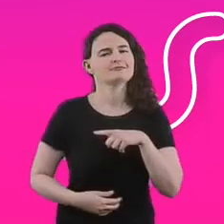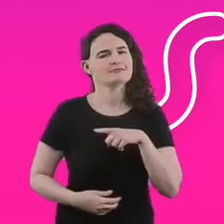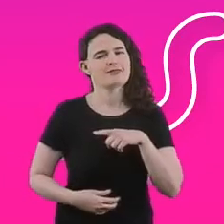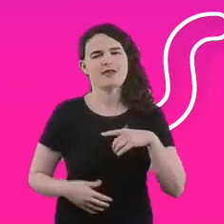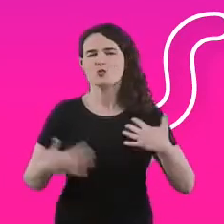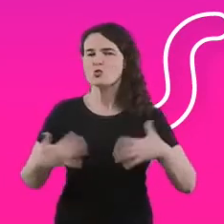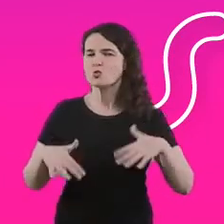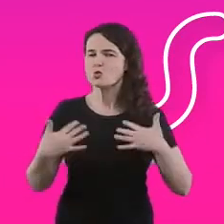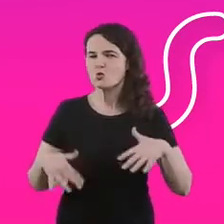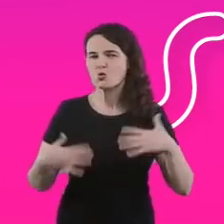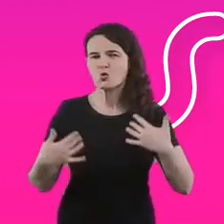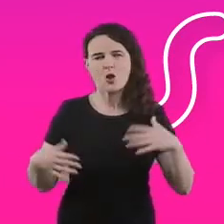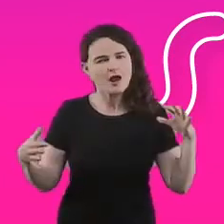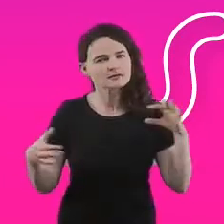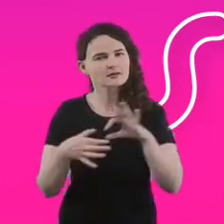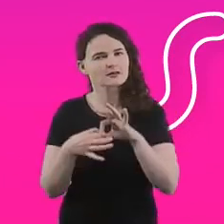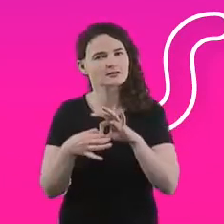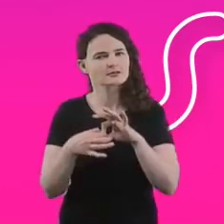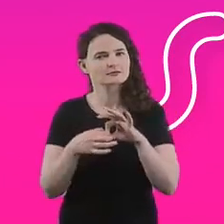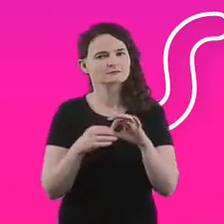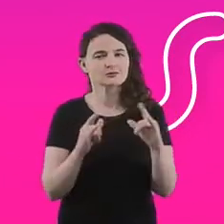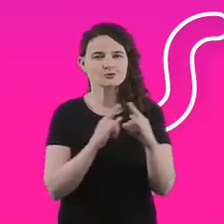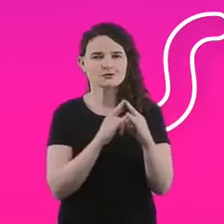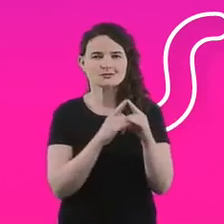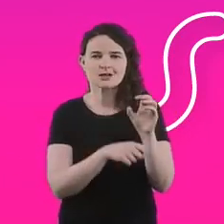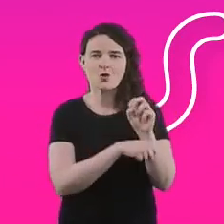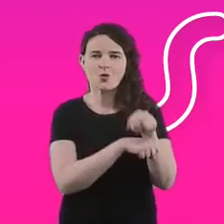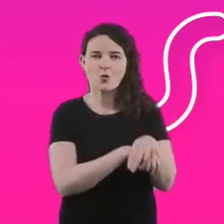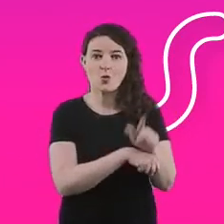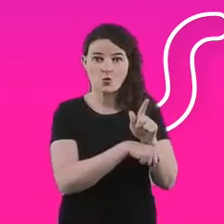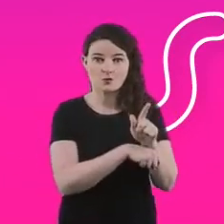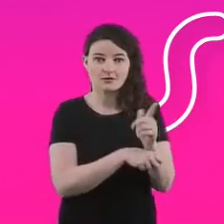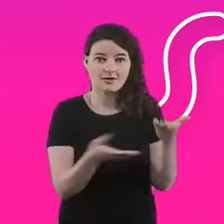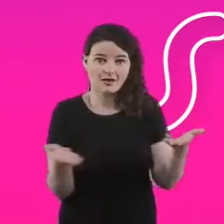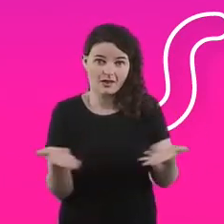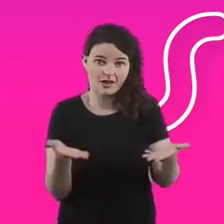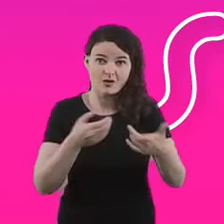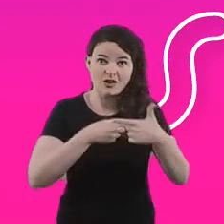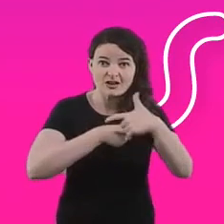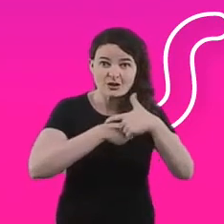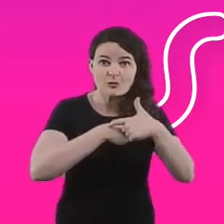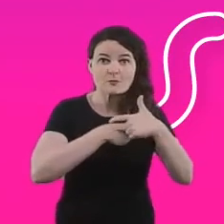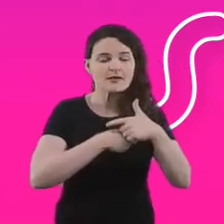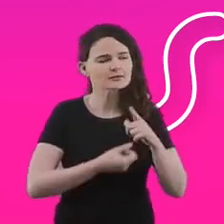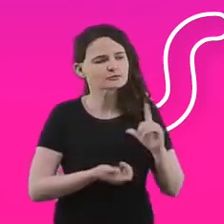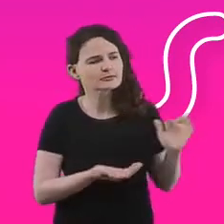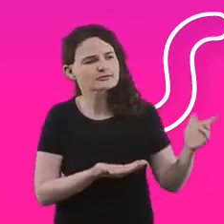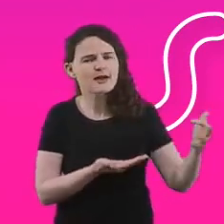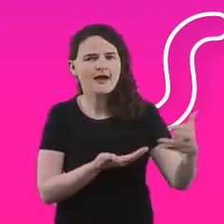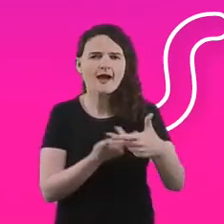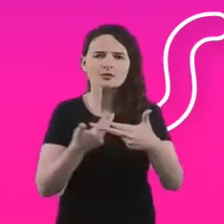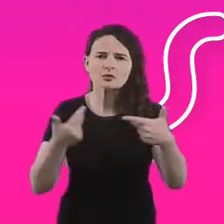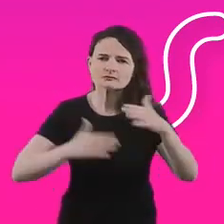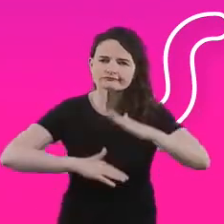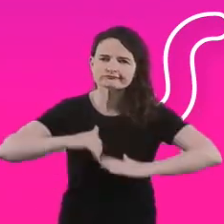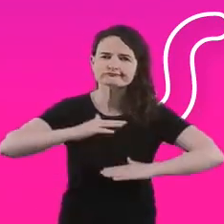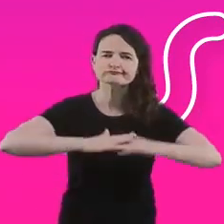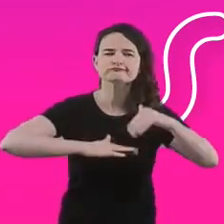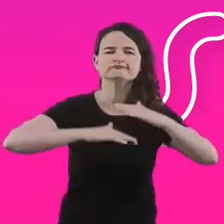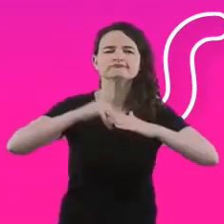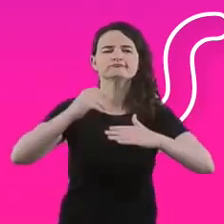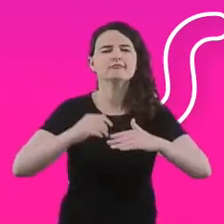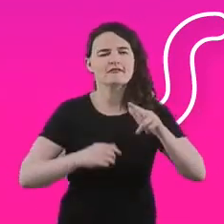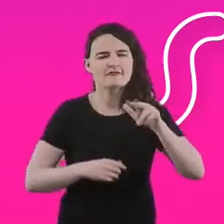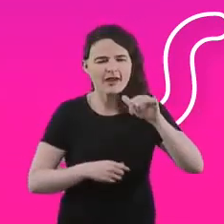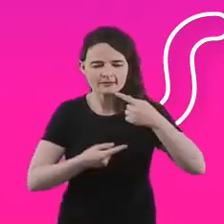organizações sociais, principalmente aquelas que estão aí nesse momento de iniciar a sua utilização com dados, estão ali construindo seus níveis de maturidade,